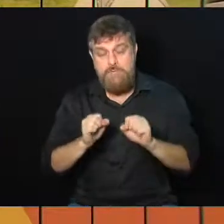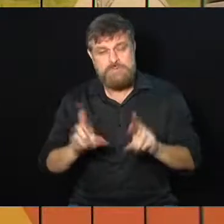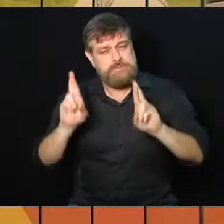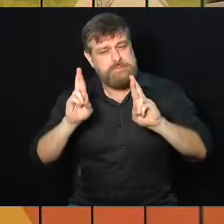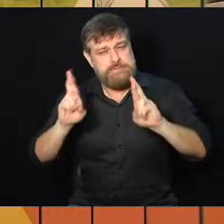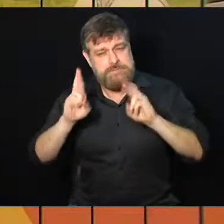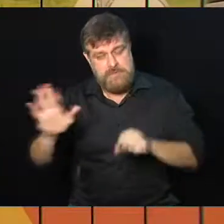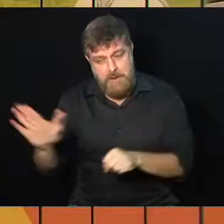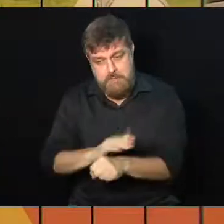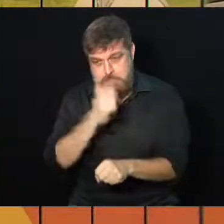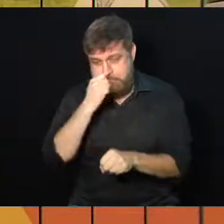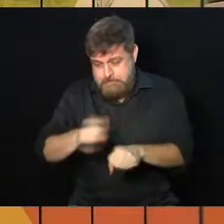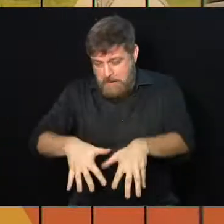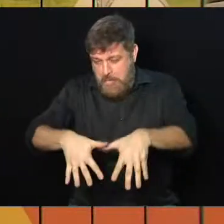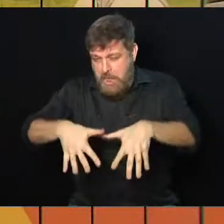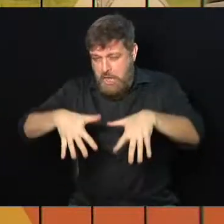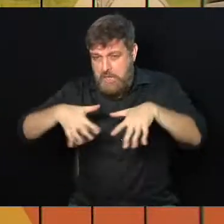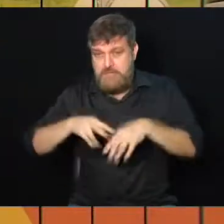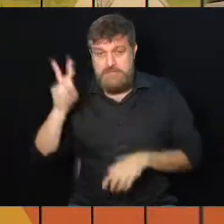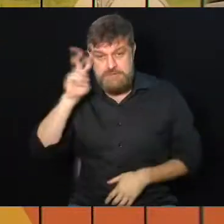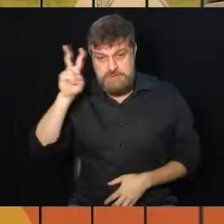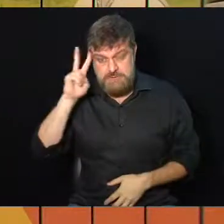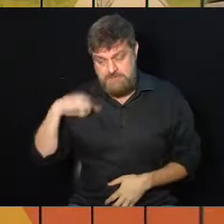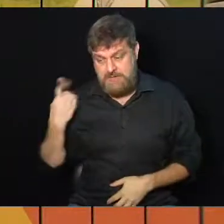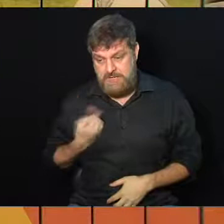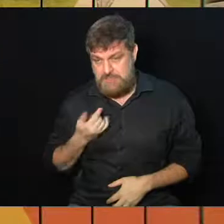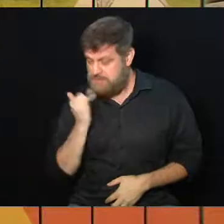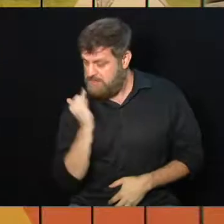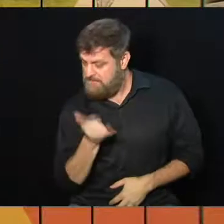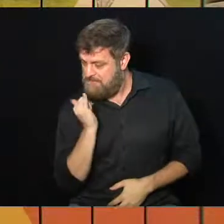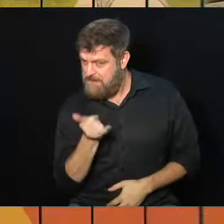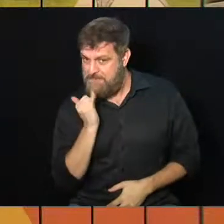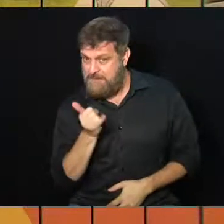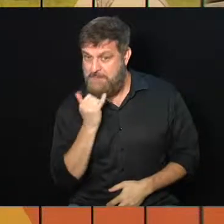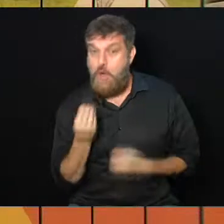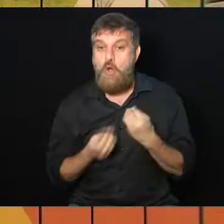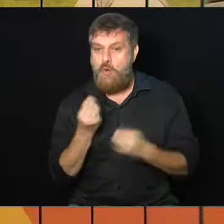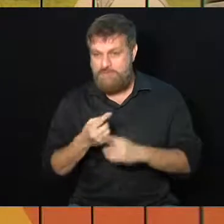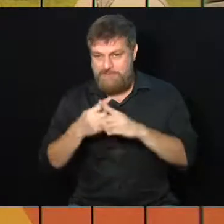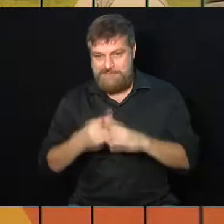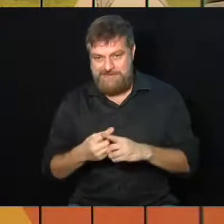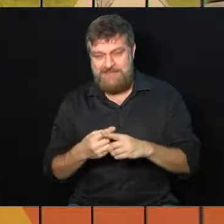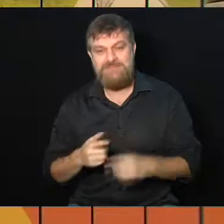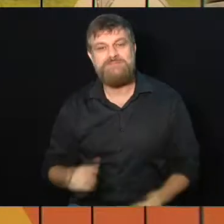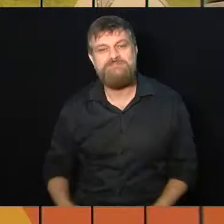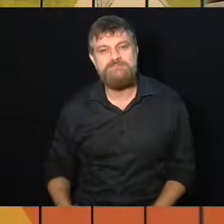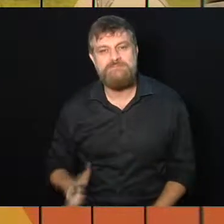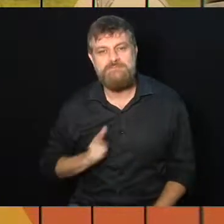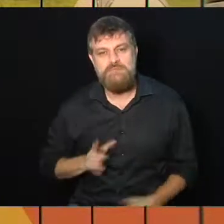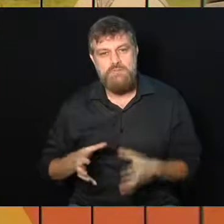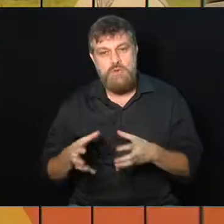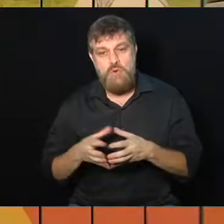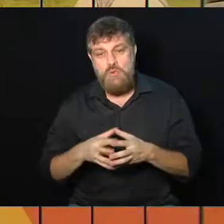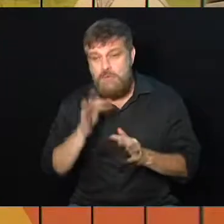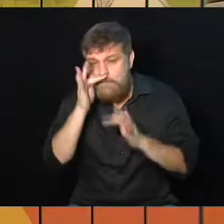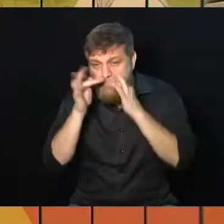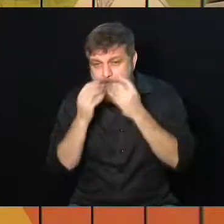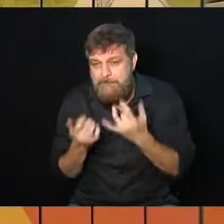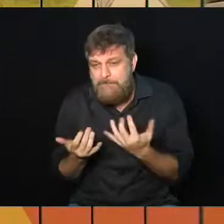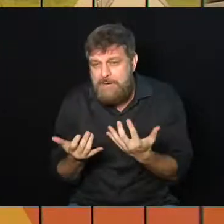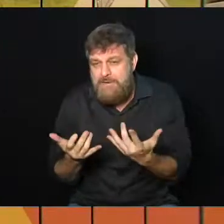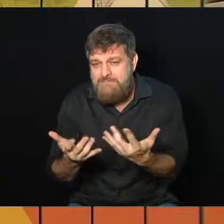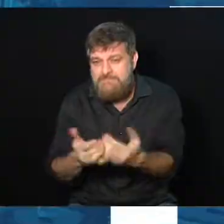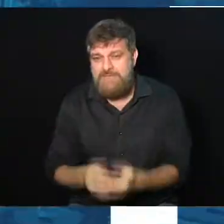expectativa de bom público. E na segunda-feira a gente conta a história desta partida. Olha só, o Grupo Primavera realiza